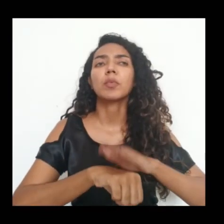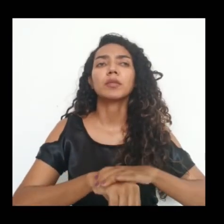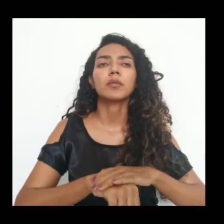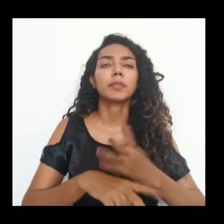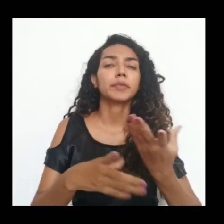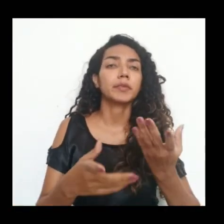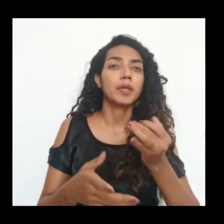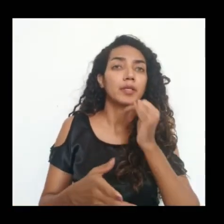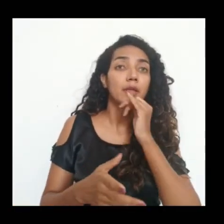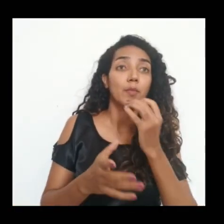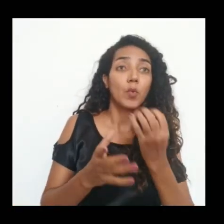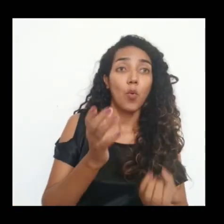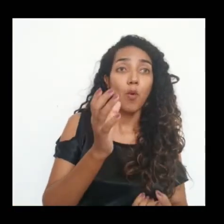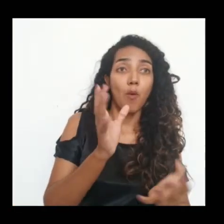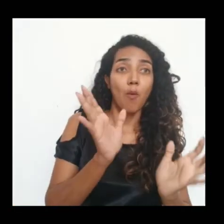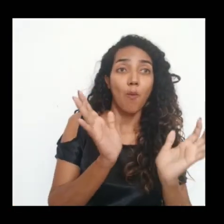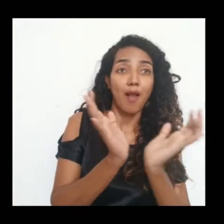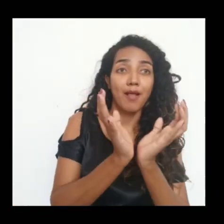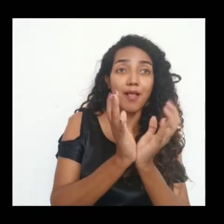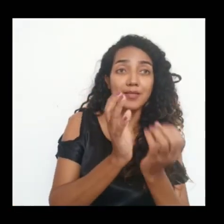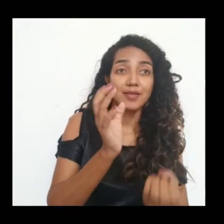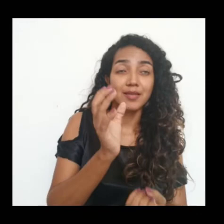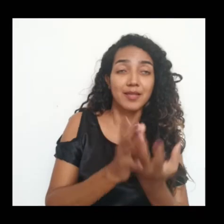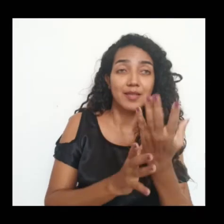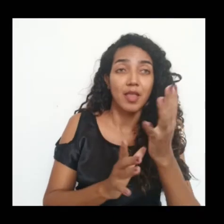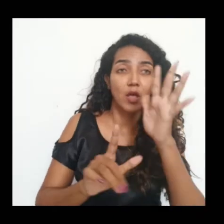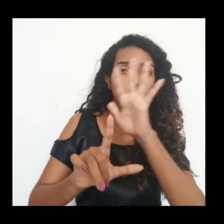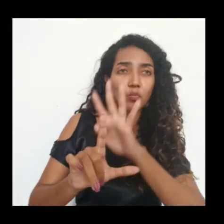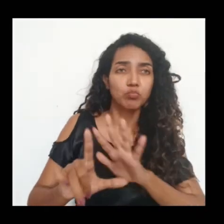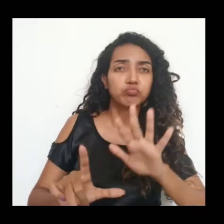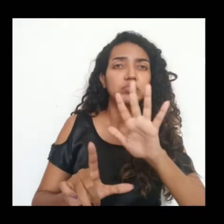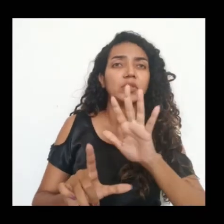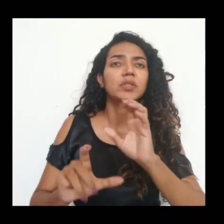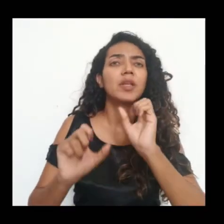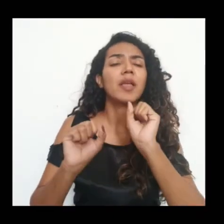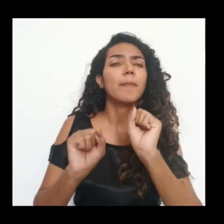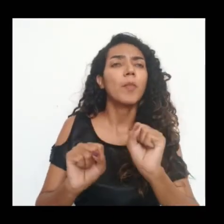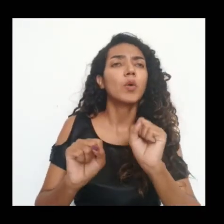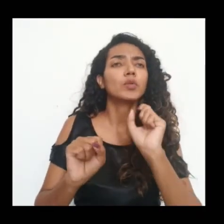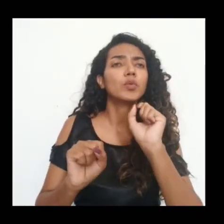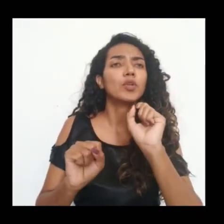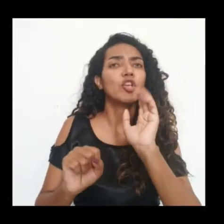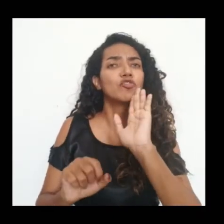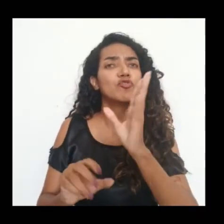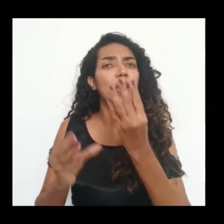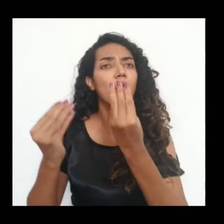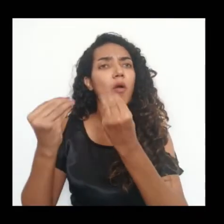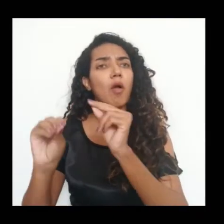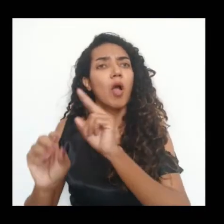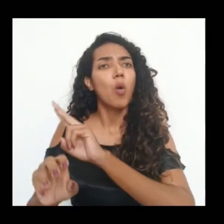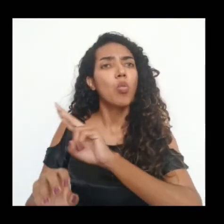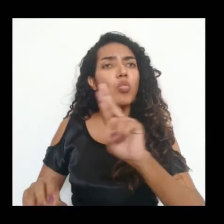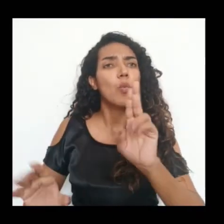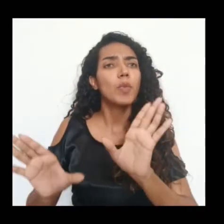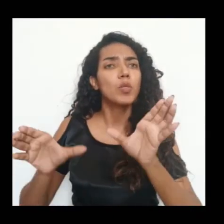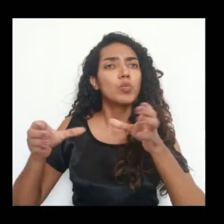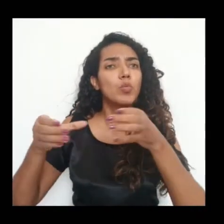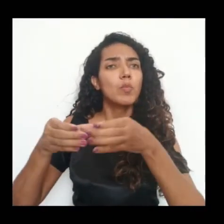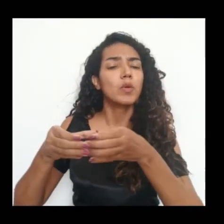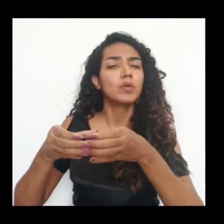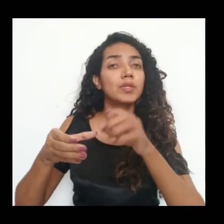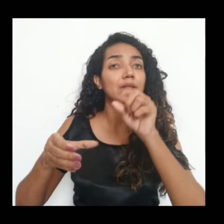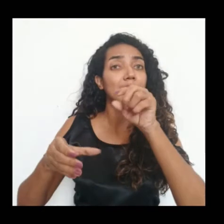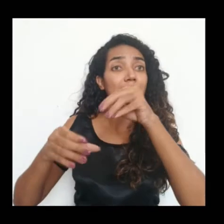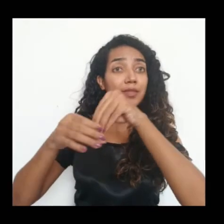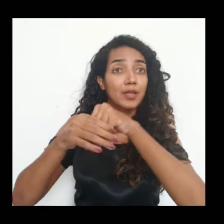nosso ambiente, é possível você já informar aqui o nome do pacote. Tá? E dentro do próprio Eclipse,